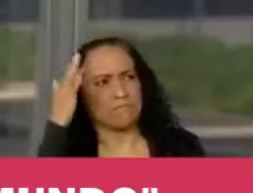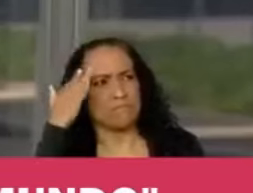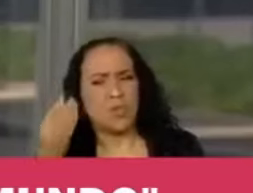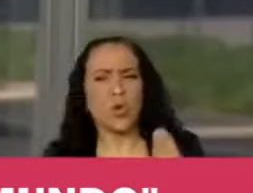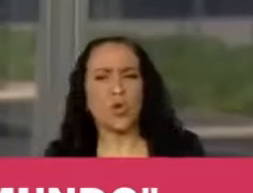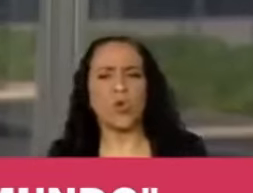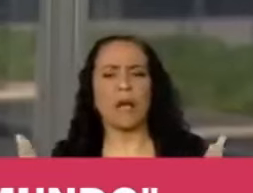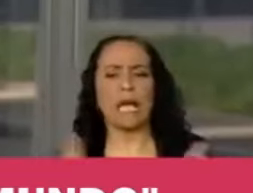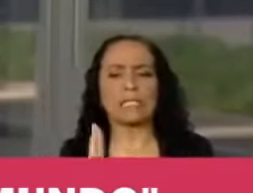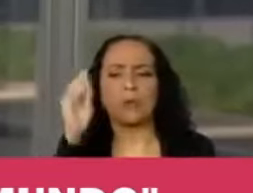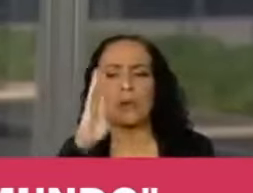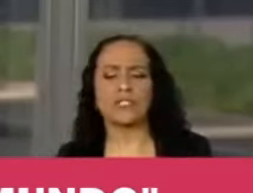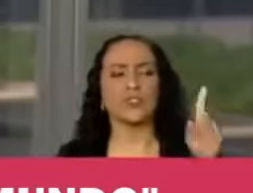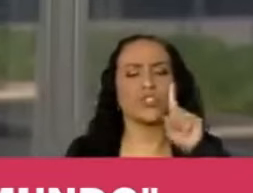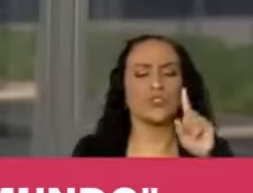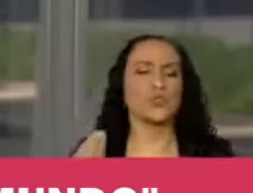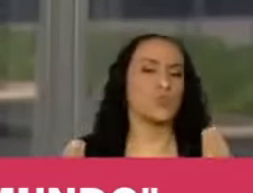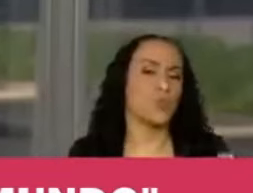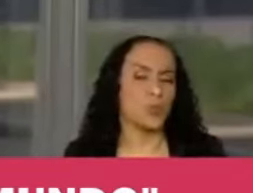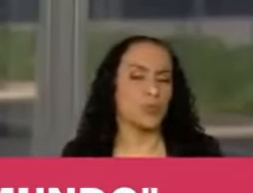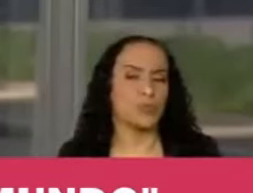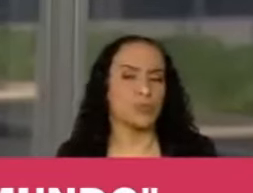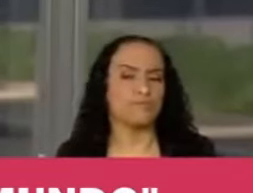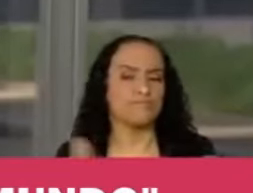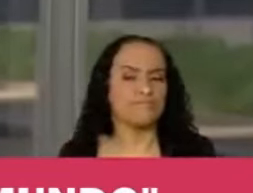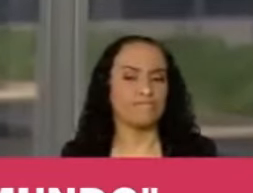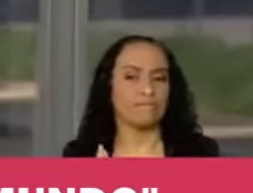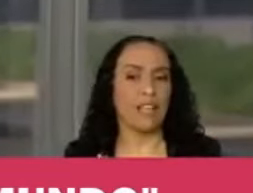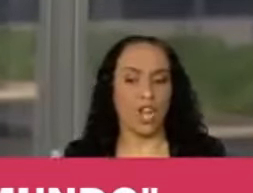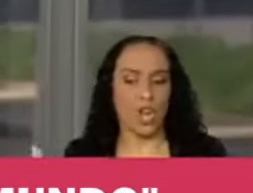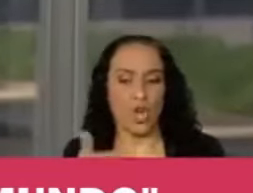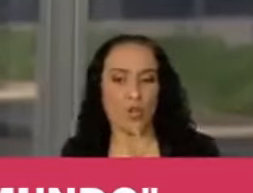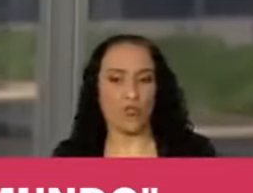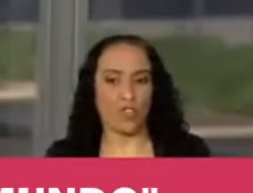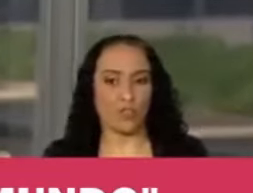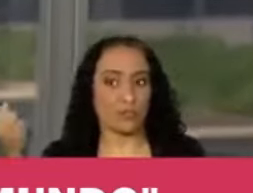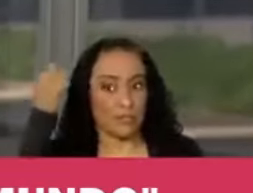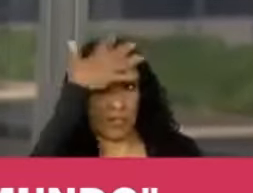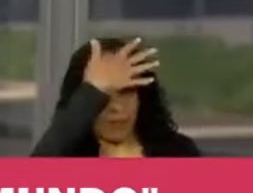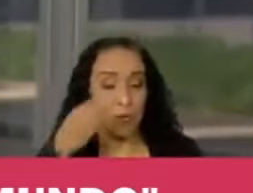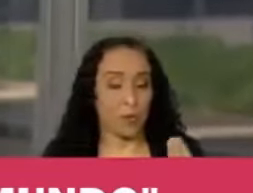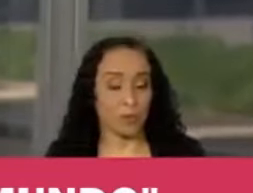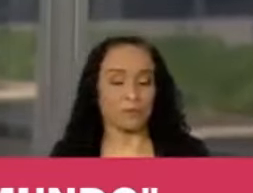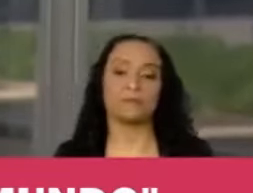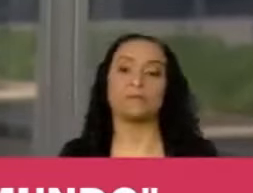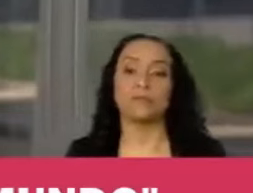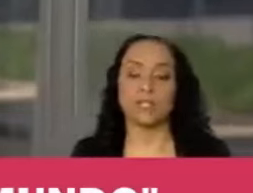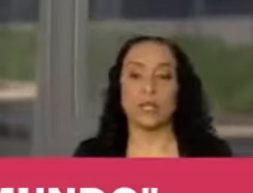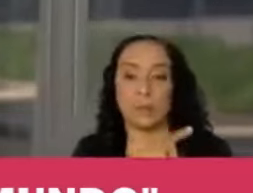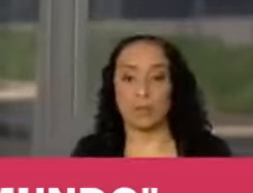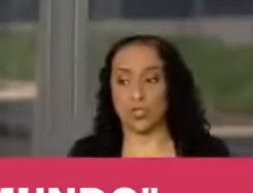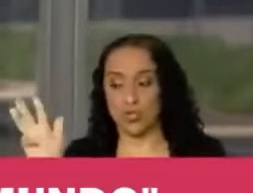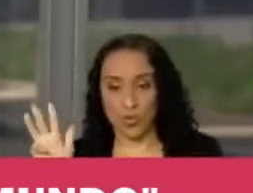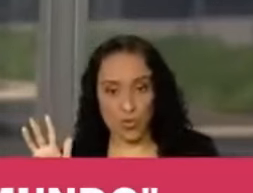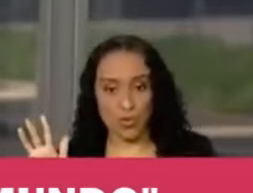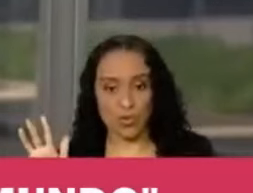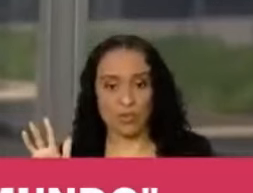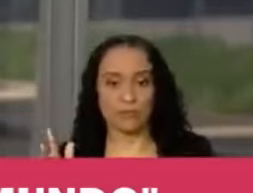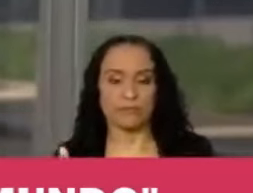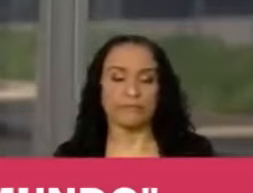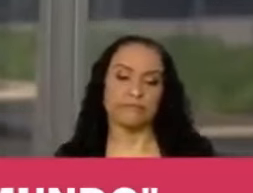ficar a relação do Brasil com os Estados Unidos no governo do Trump, né? O presidente Lula, ele foi o presidente com